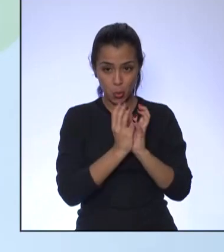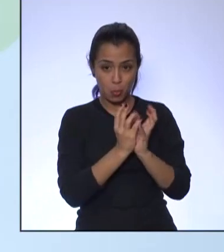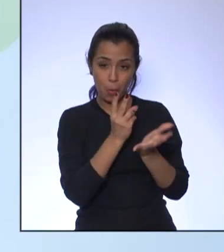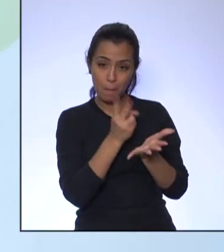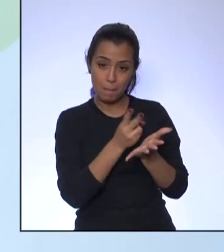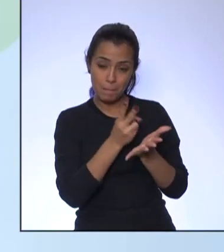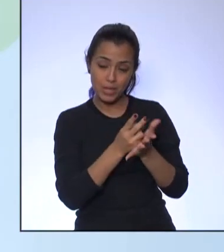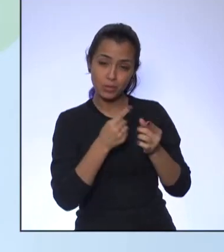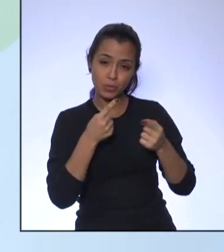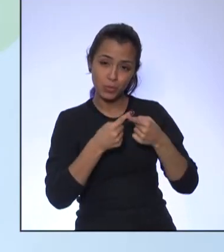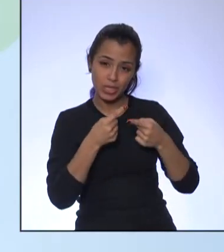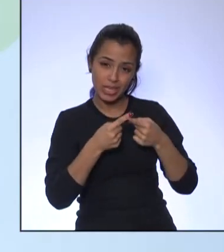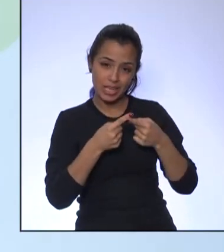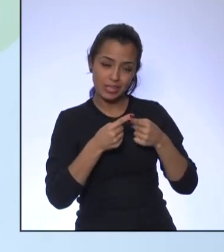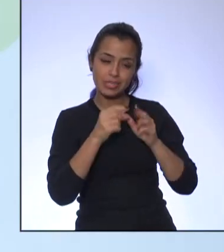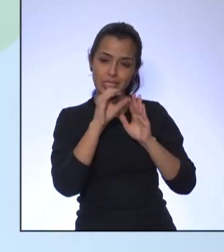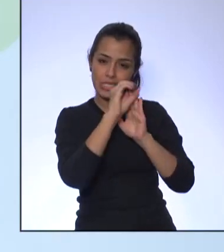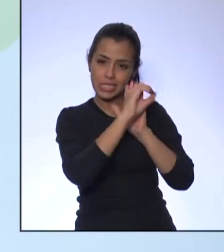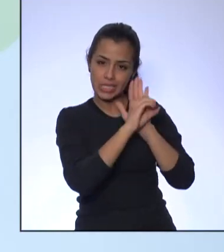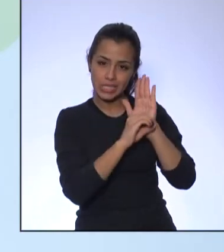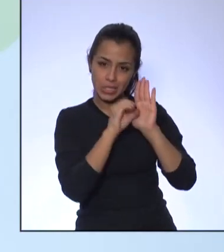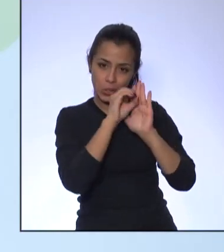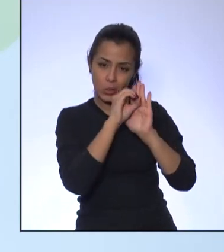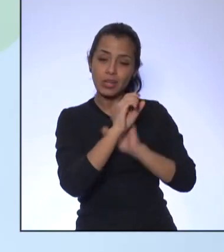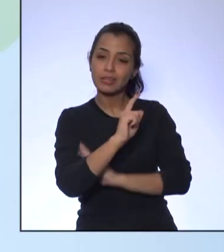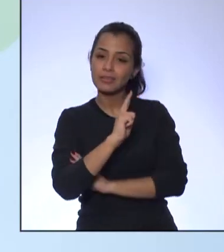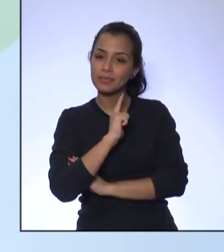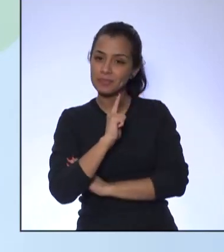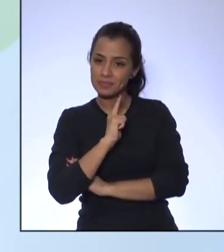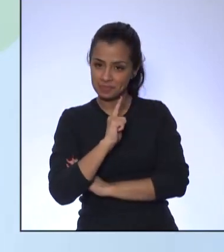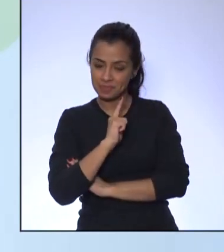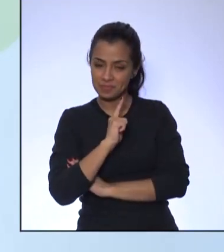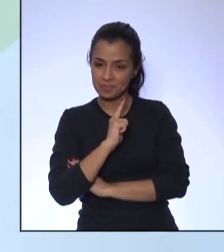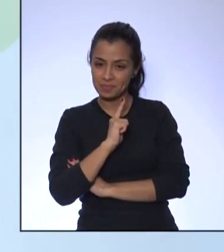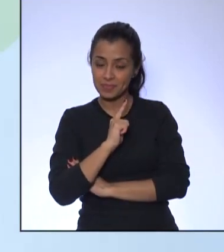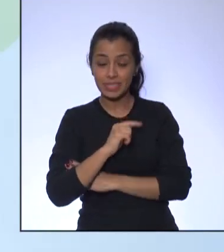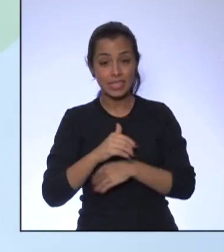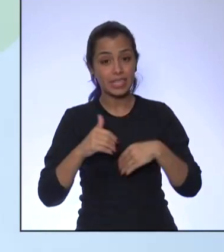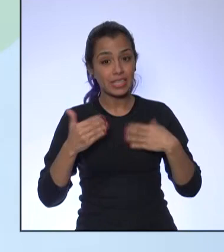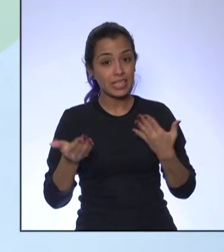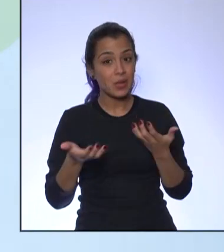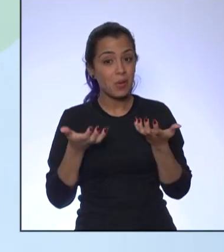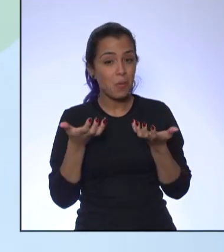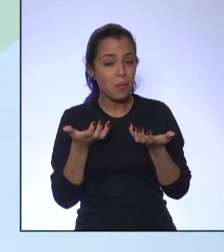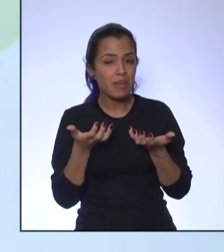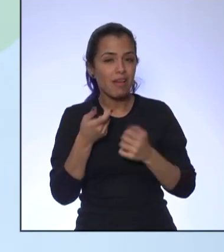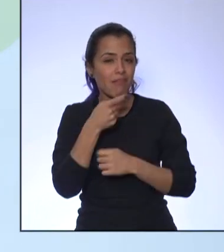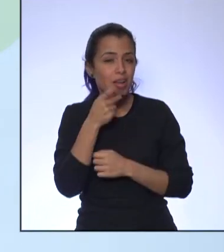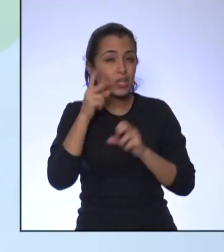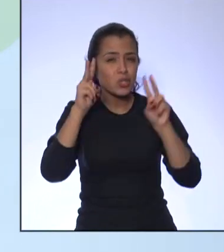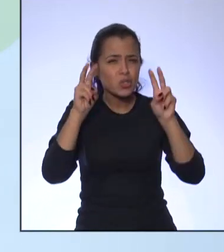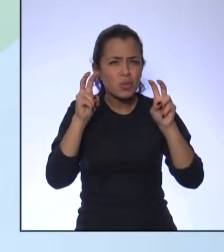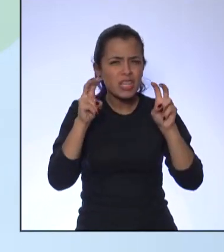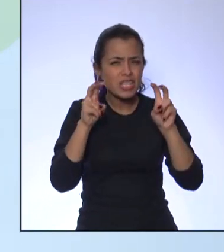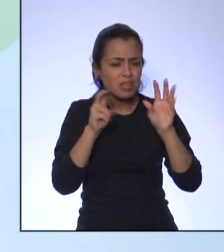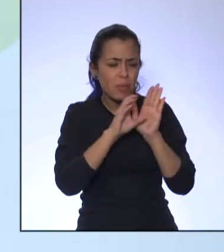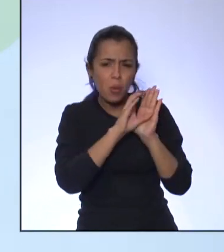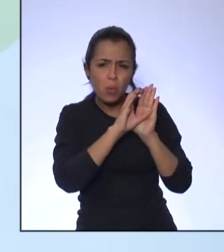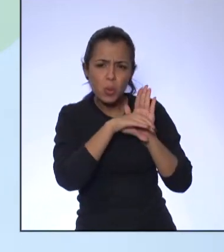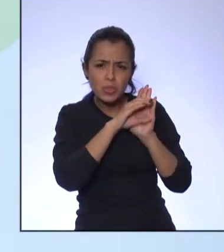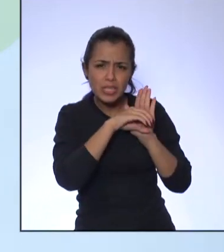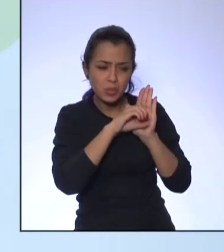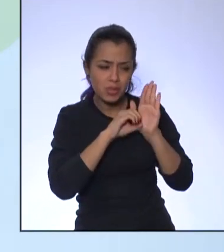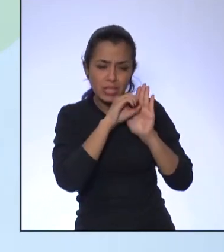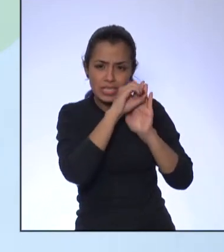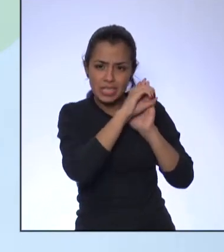apresentar a célula. E aí eu gostaria de trabalhar com vocês, então, um pouquinho, né, esse conceito de célula. O conceito